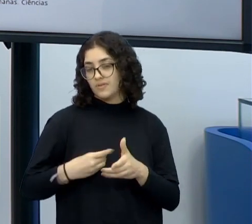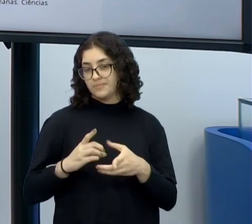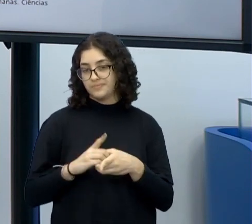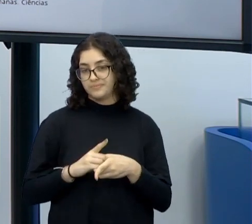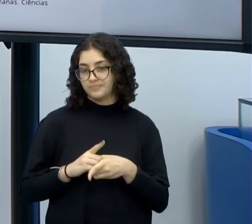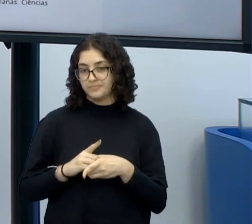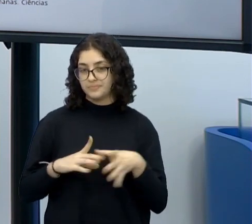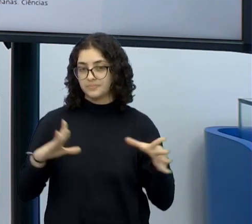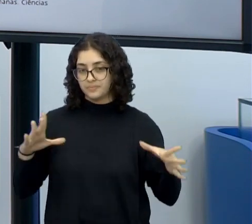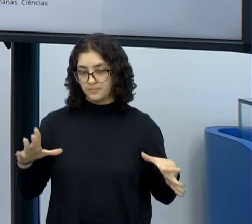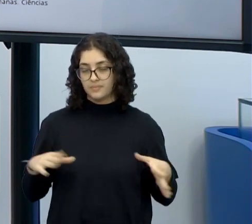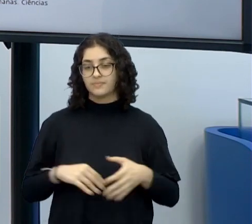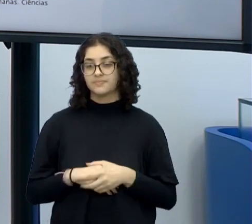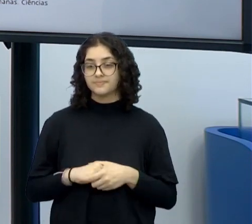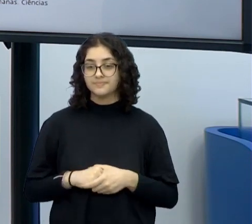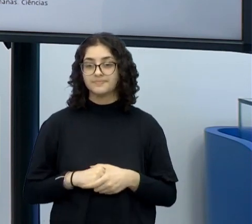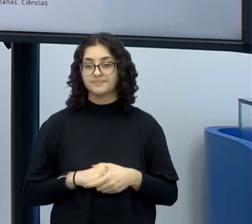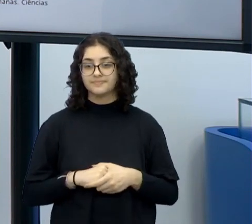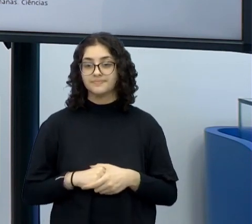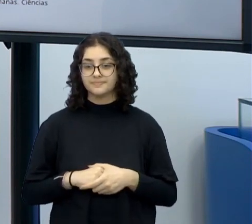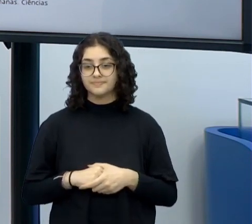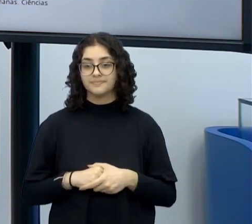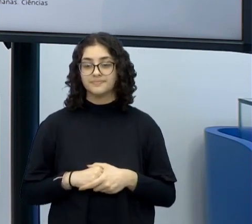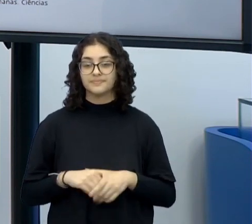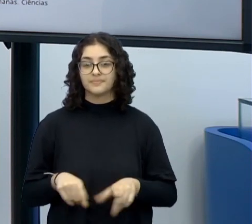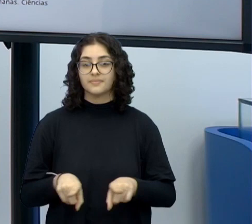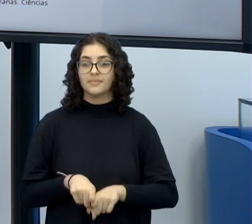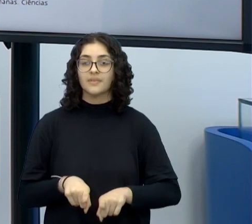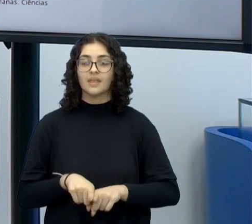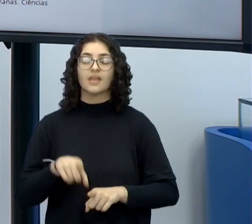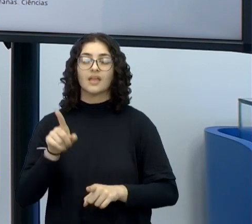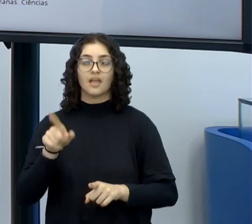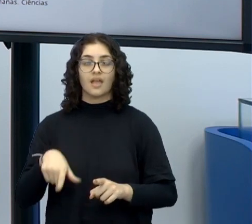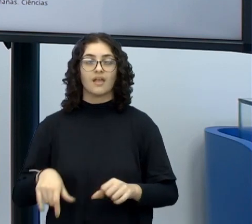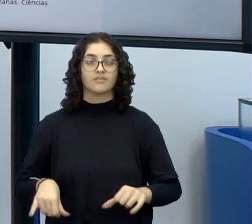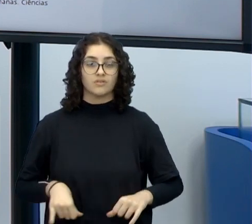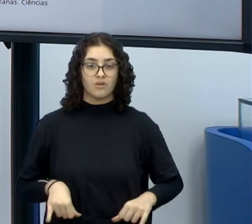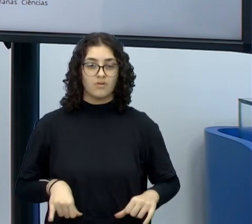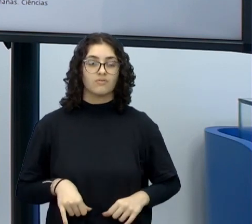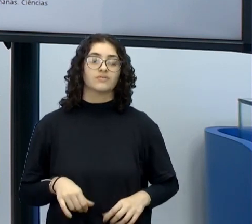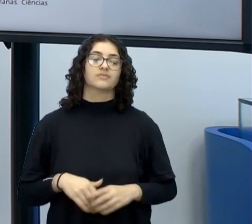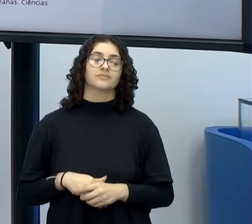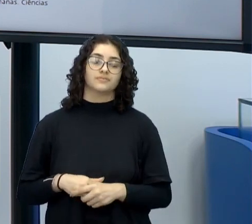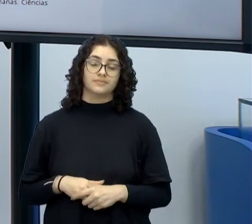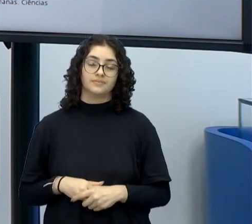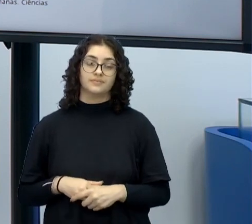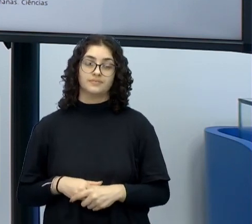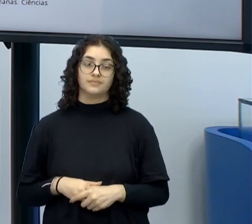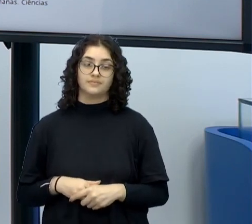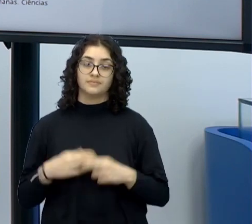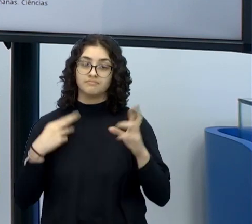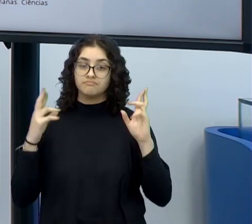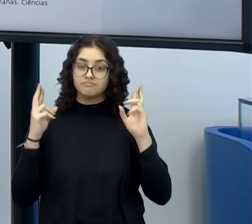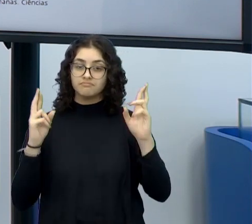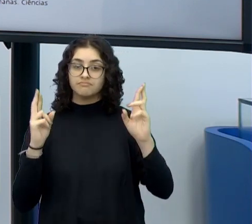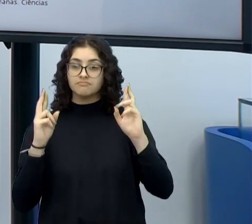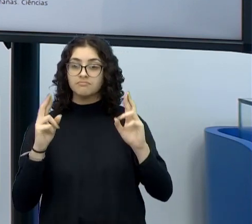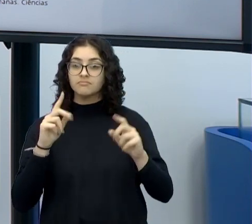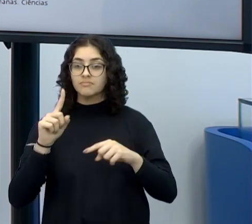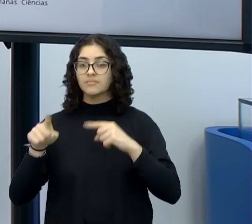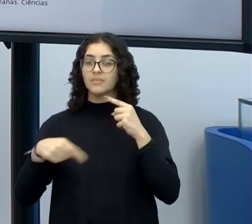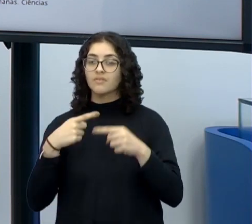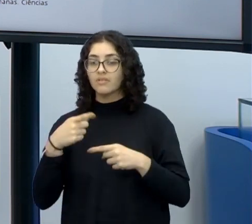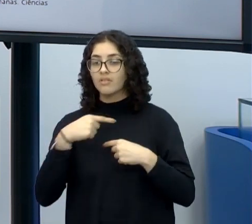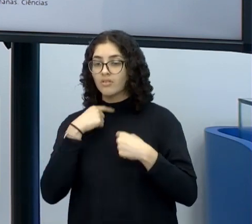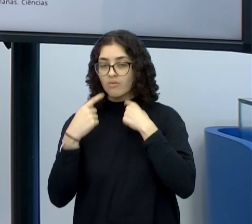de estar em qualquer ambiente. Então, ali também é uma agressão. Nós comentamos bastante, eu espero assim que depois, se você tiver